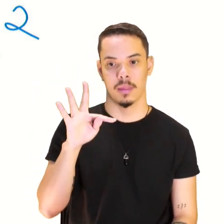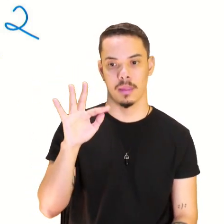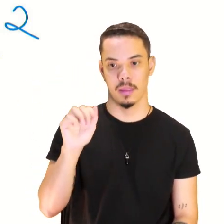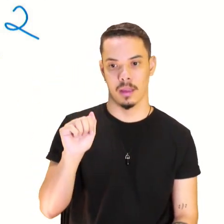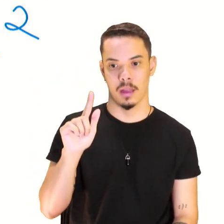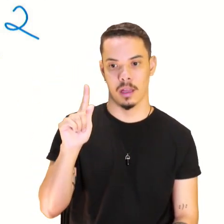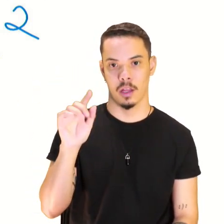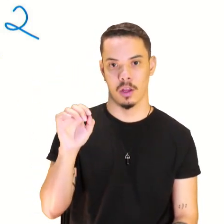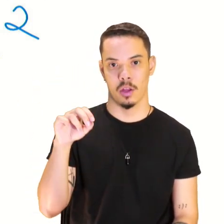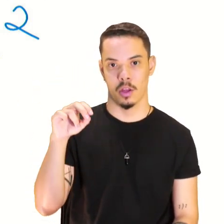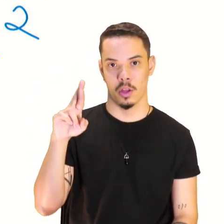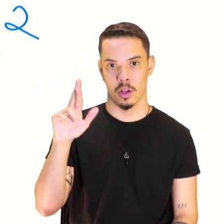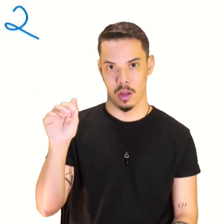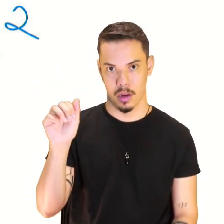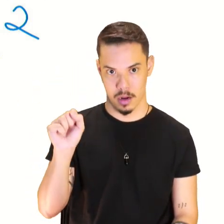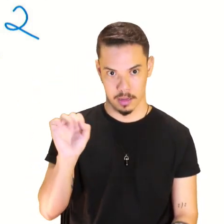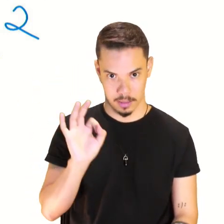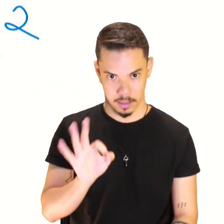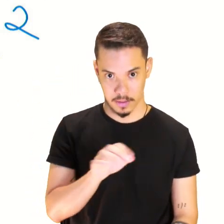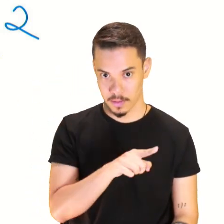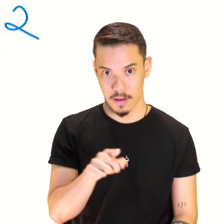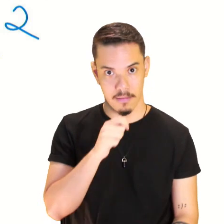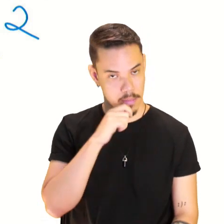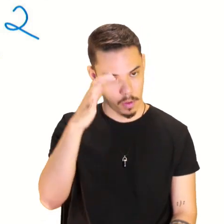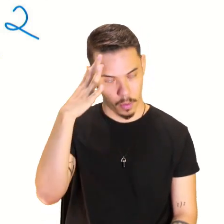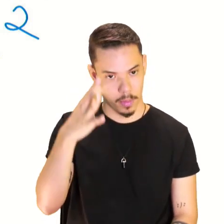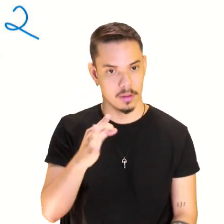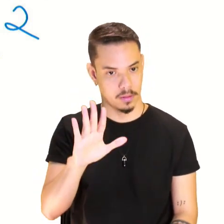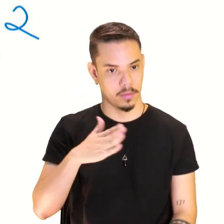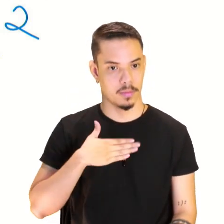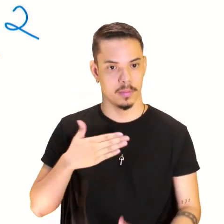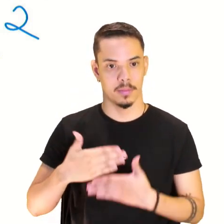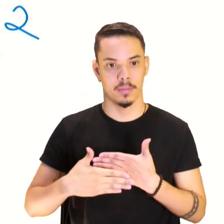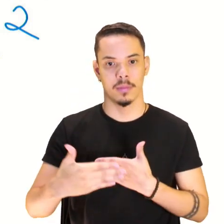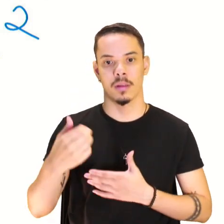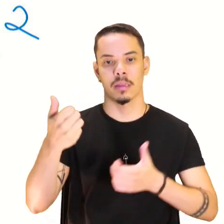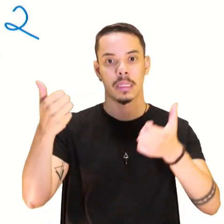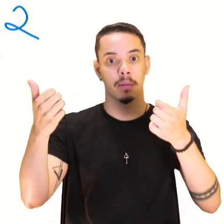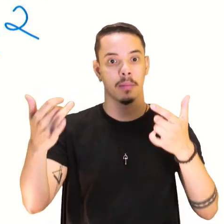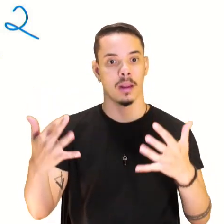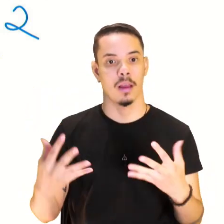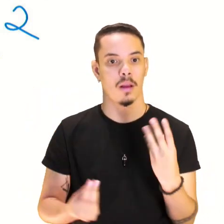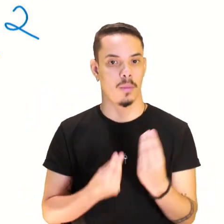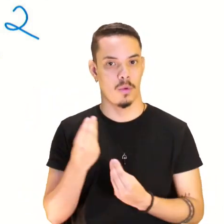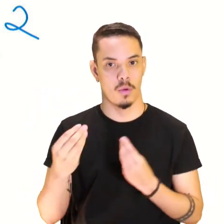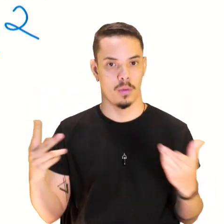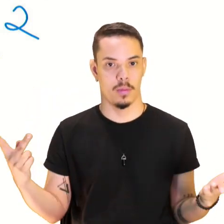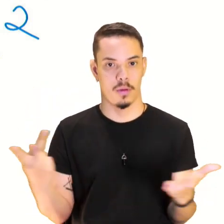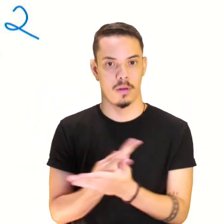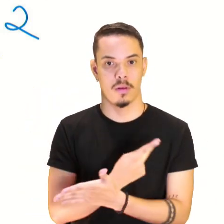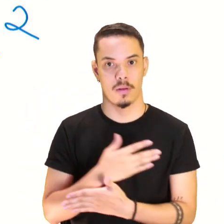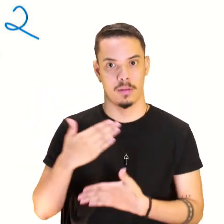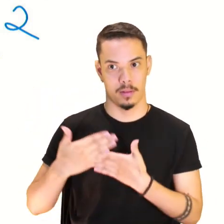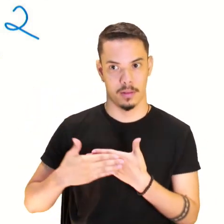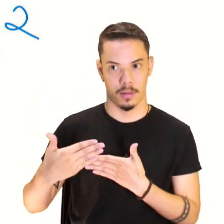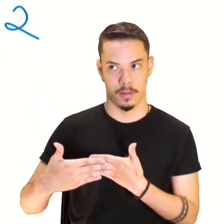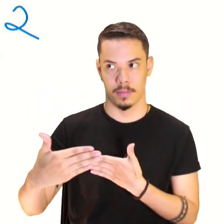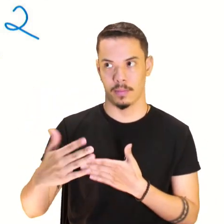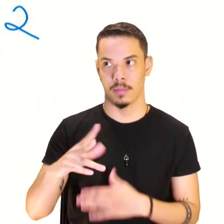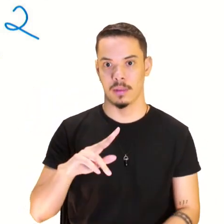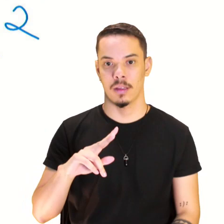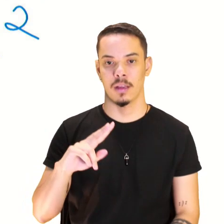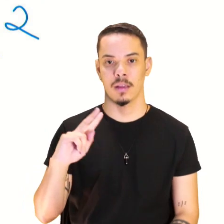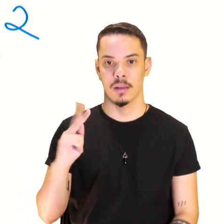fazer, totalmente Beleza. compreensível. E a gente faz aqui junto com vocês, explicando aí como que é o processo, tá bom? A hipotenusa